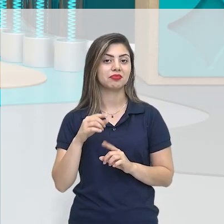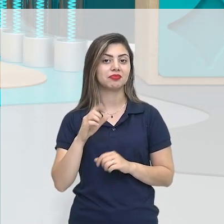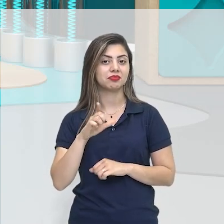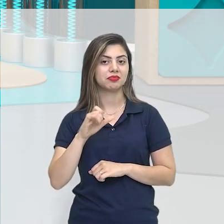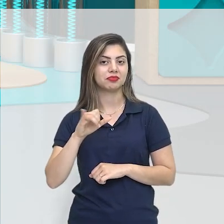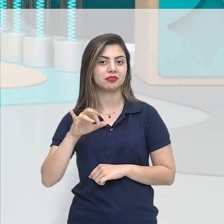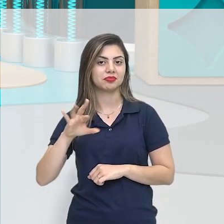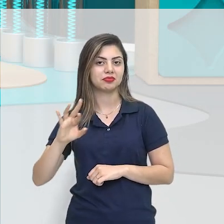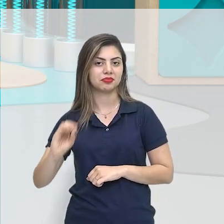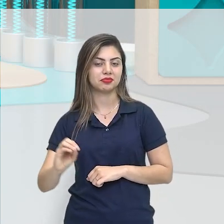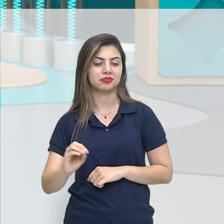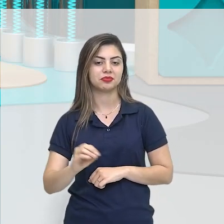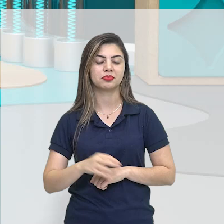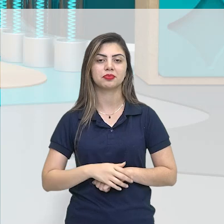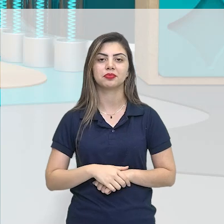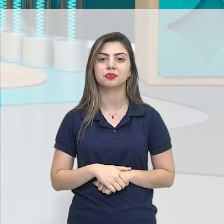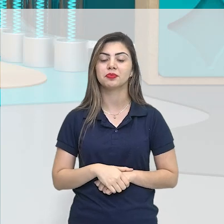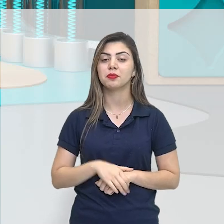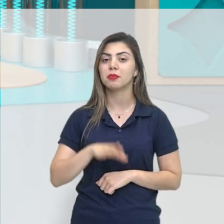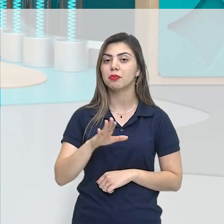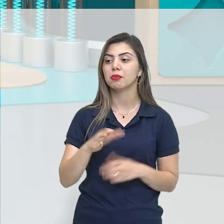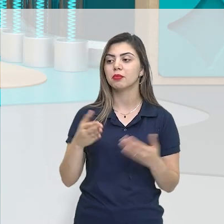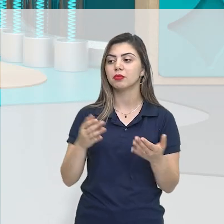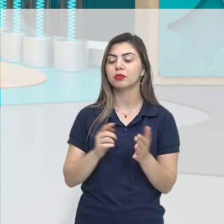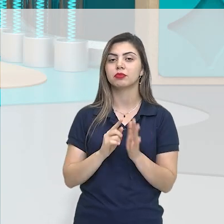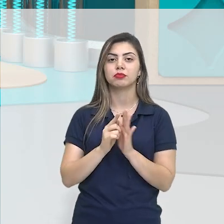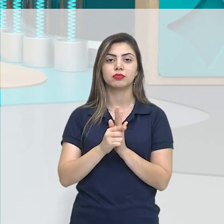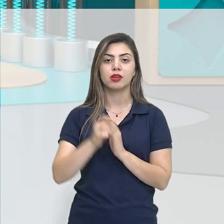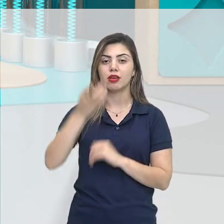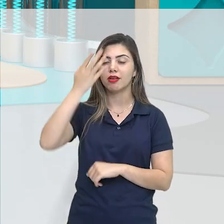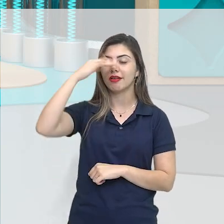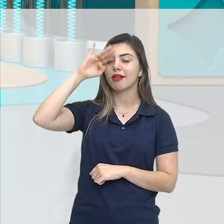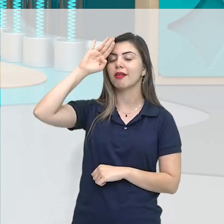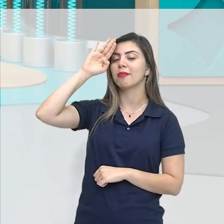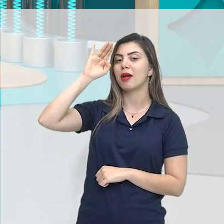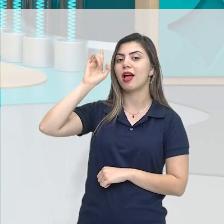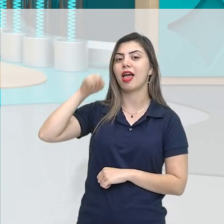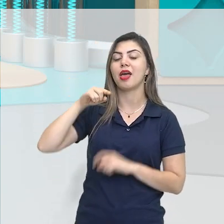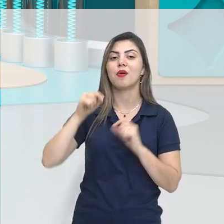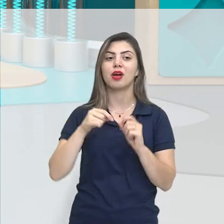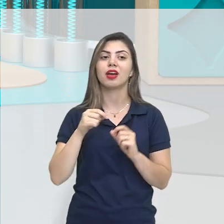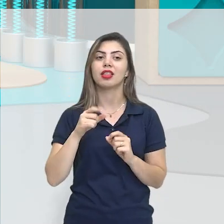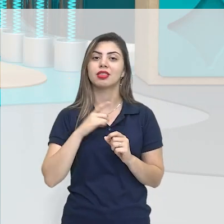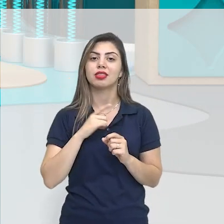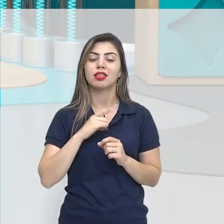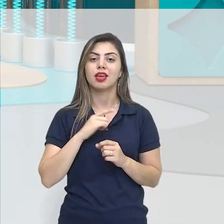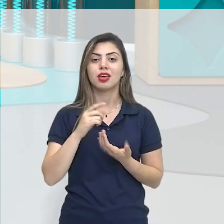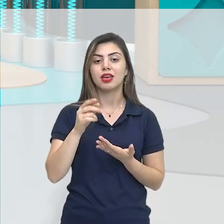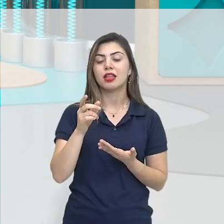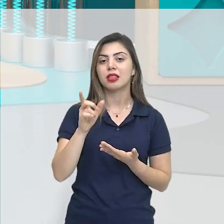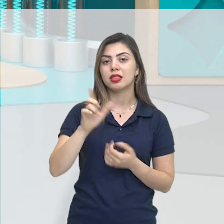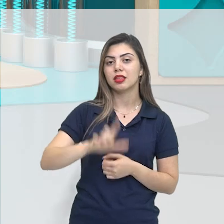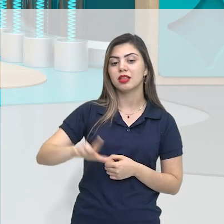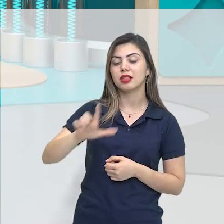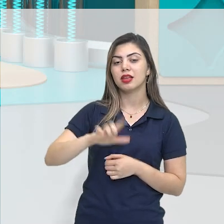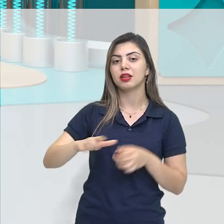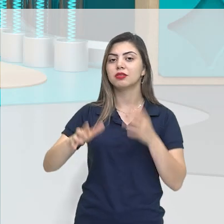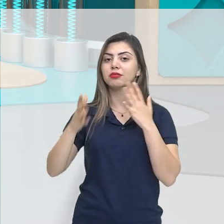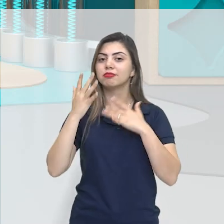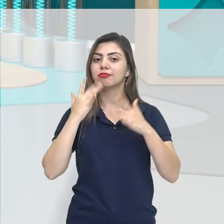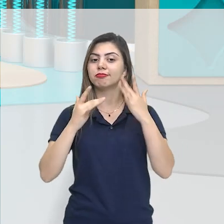lírico. Já o gênero dramático, ele envolve a literatura teatral, que pode ser em verso ou em